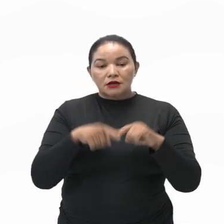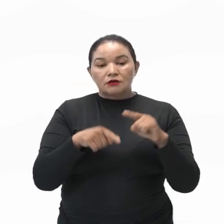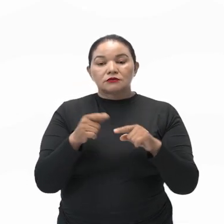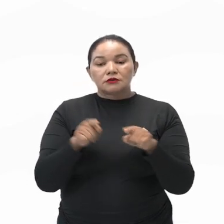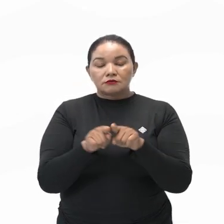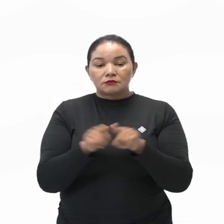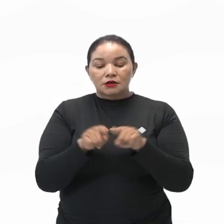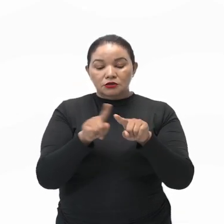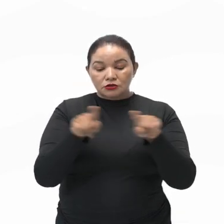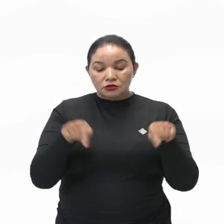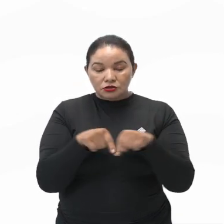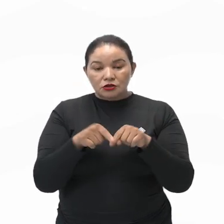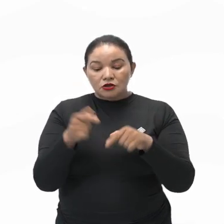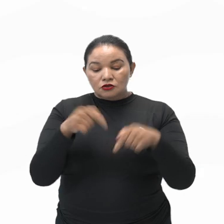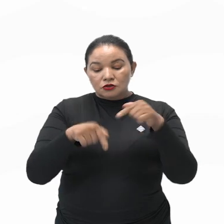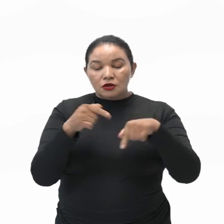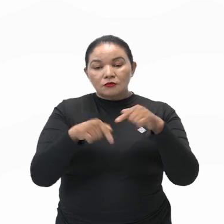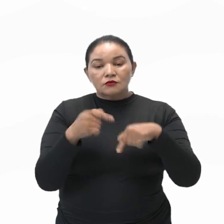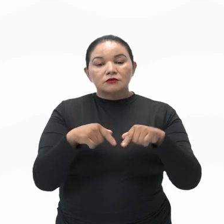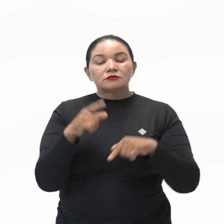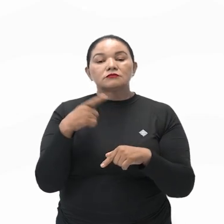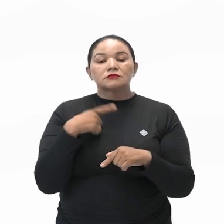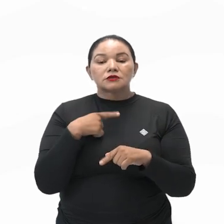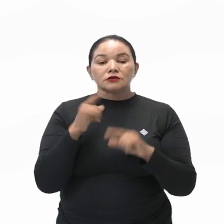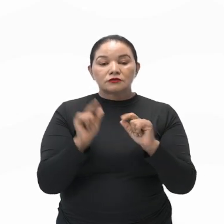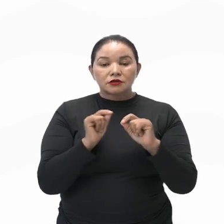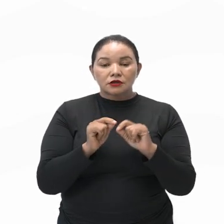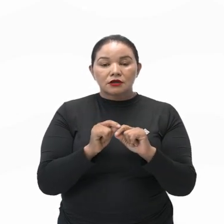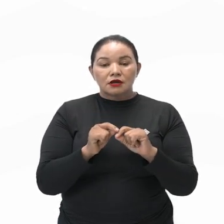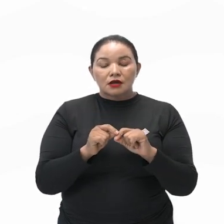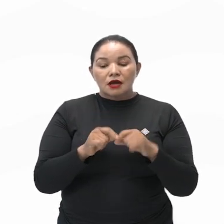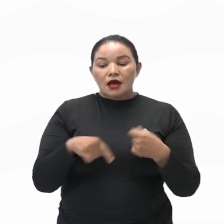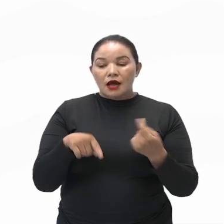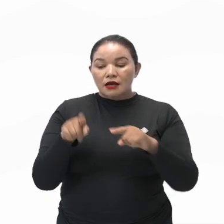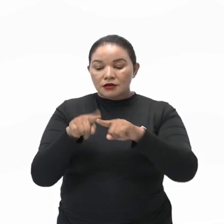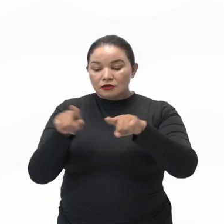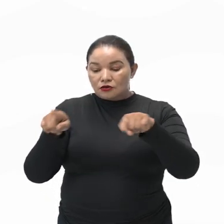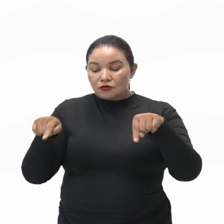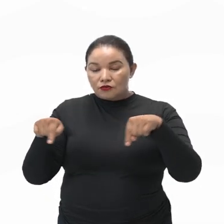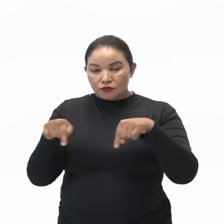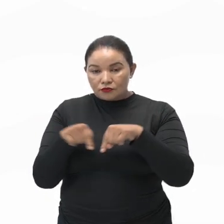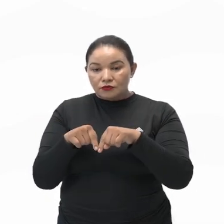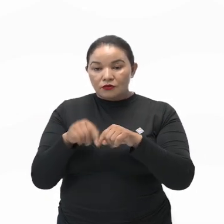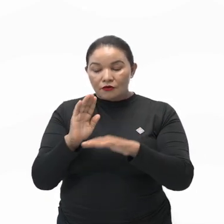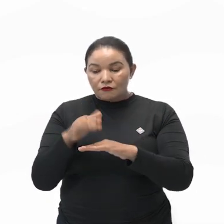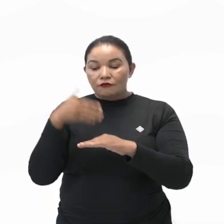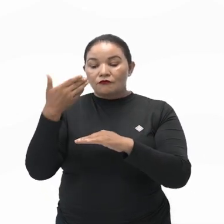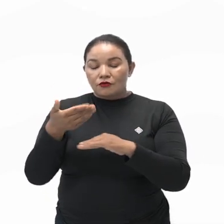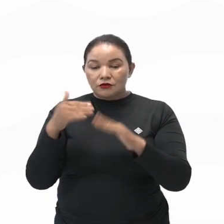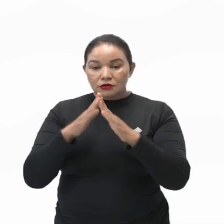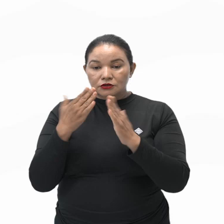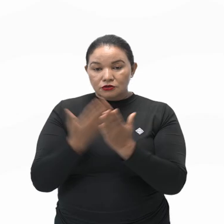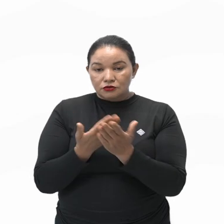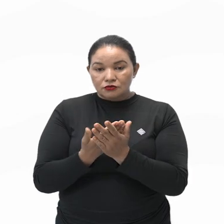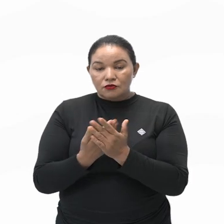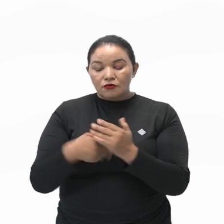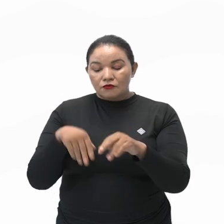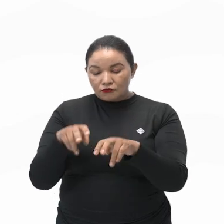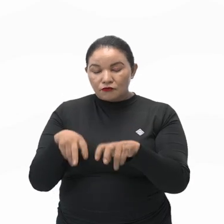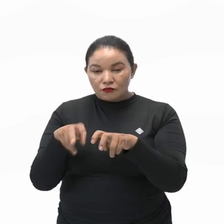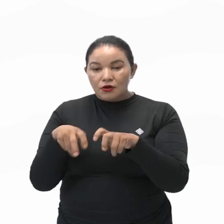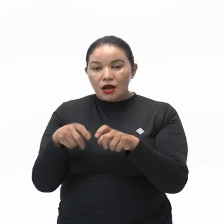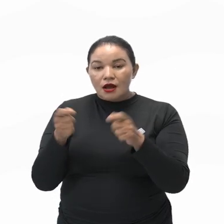feita quando a gente tem ali um quintalzinho, uma horta, né, na própria escola, dependendo do resíduo orgânico